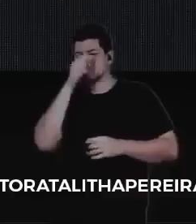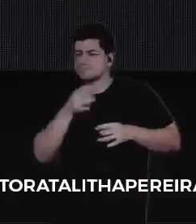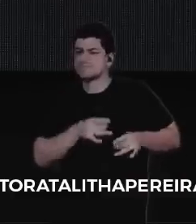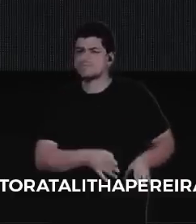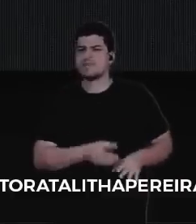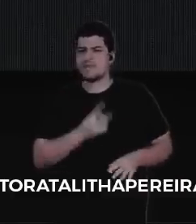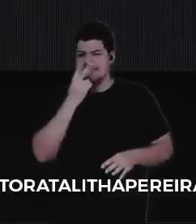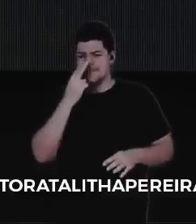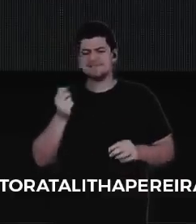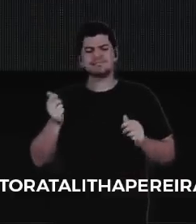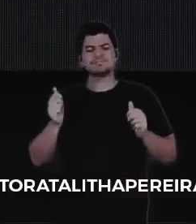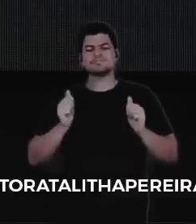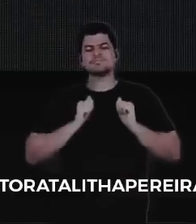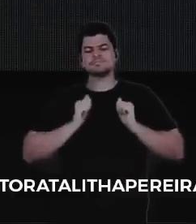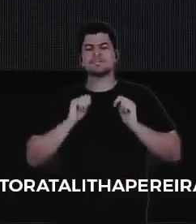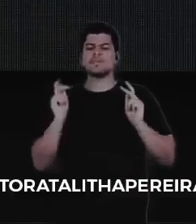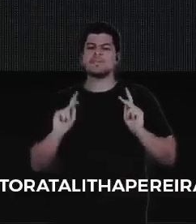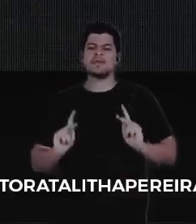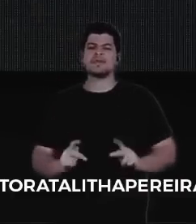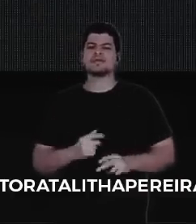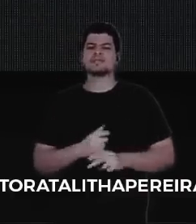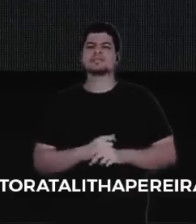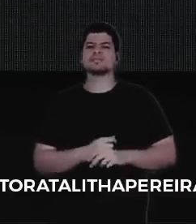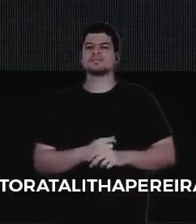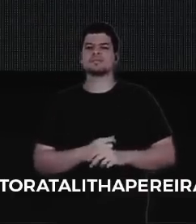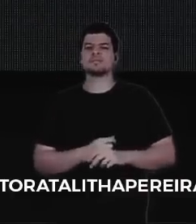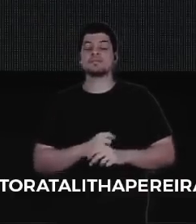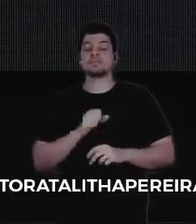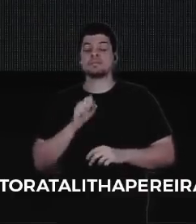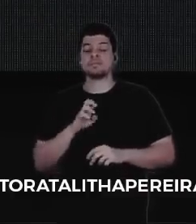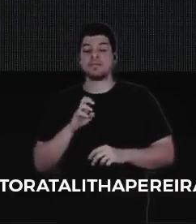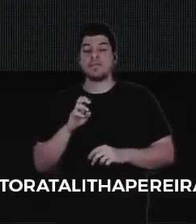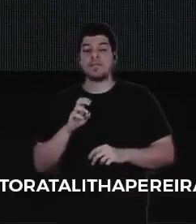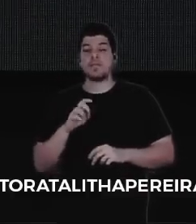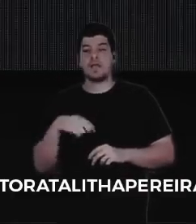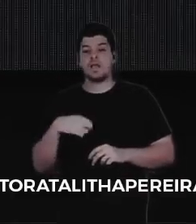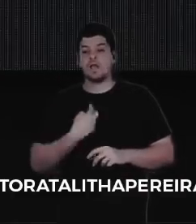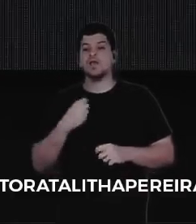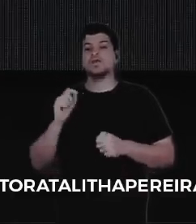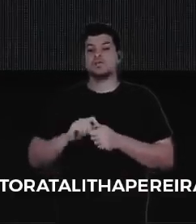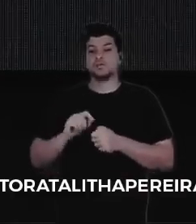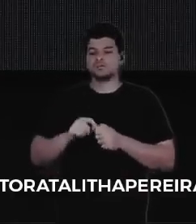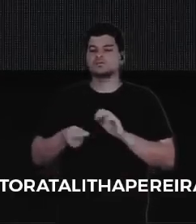cômodo. Mesmo que aquilo que a gente faça não tenha mais valor nenhum.